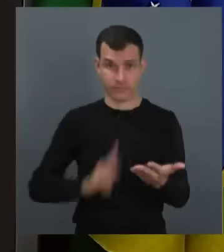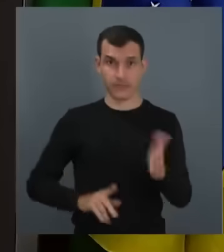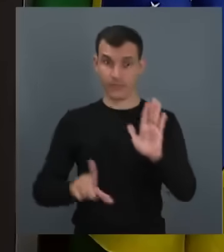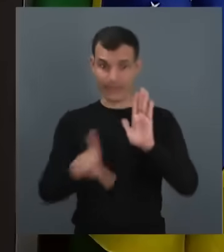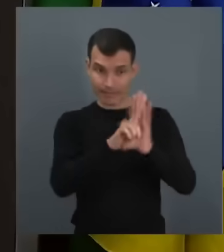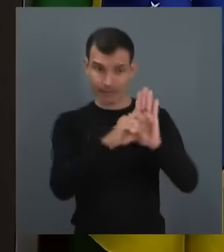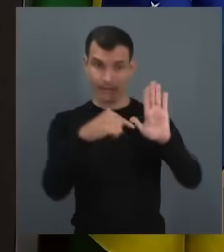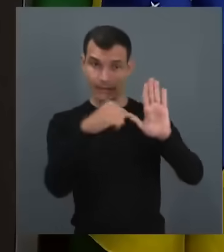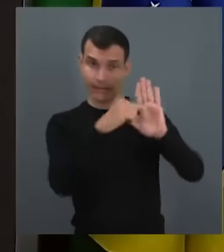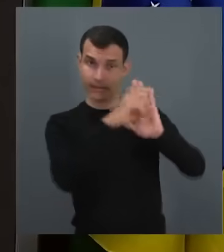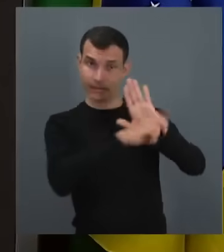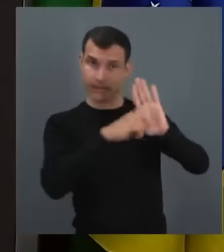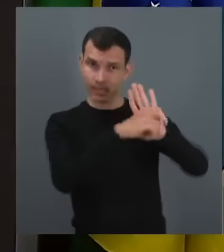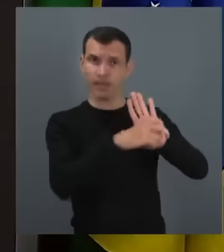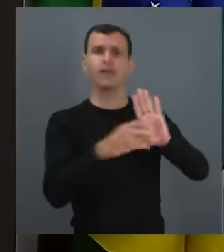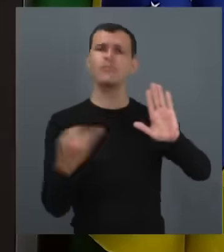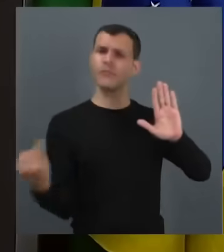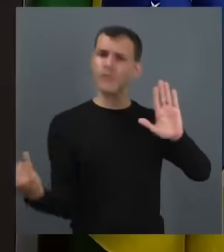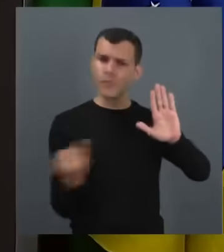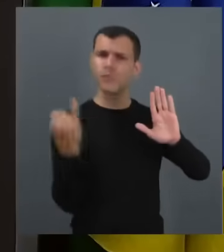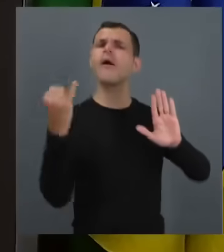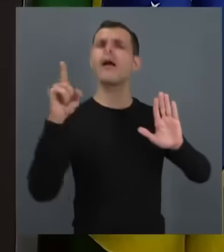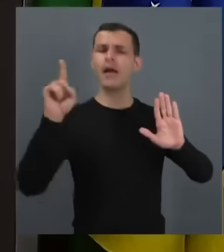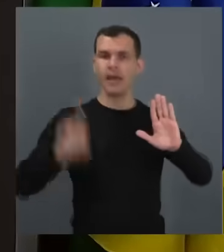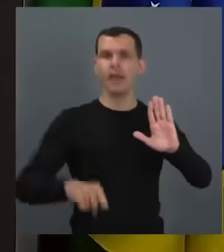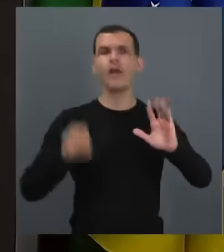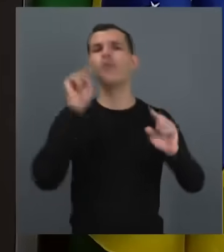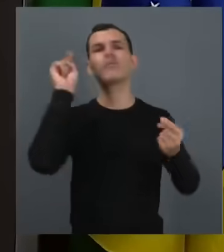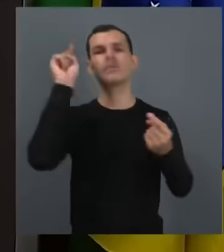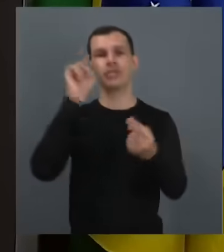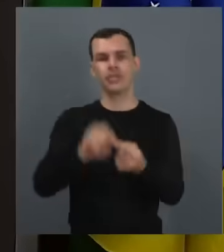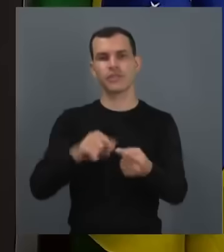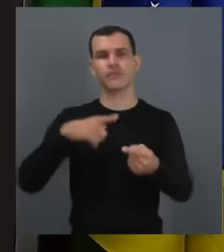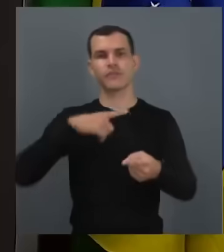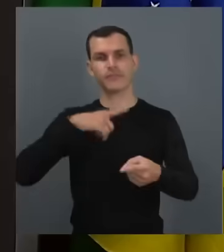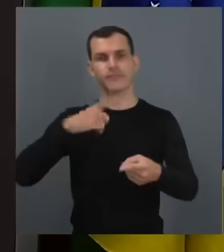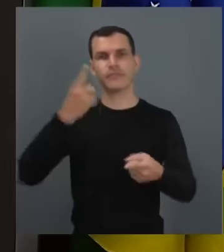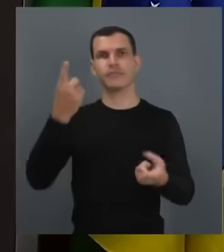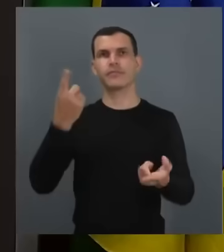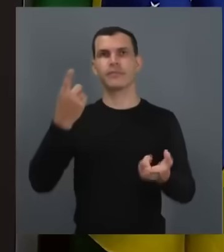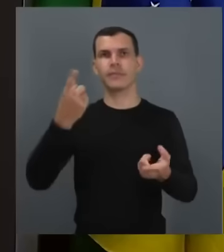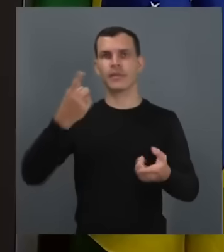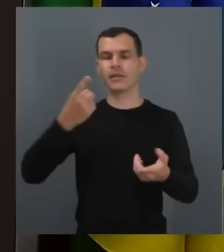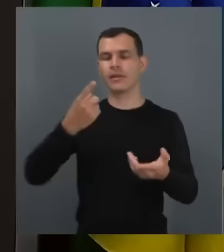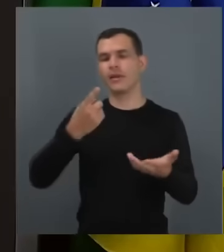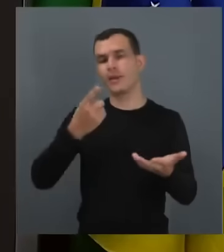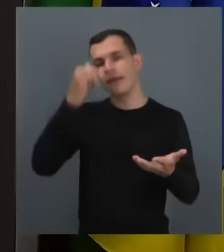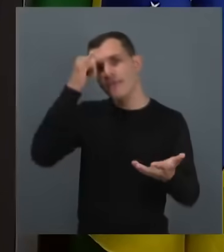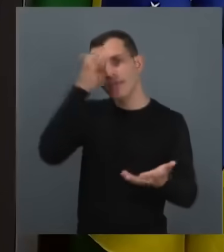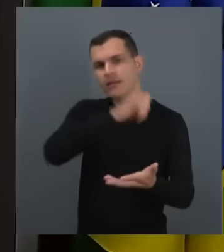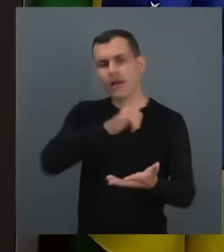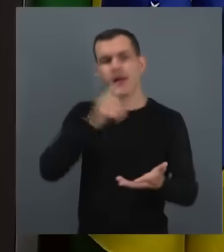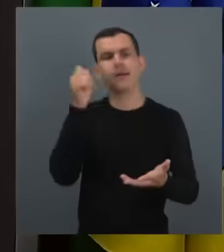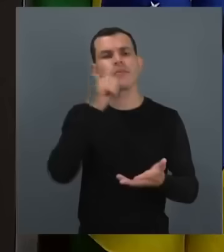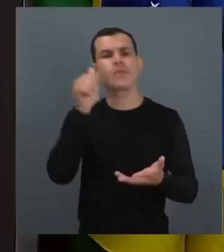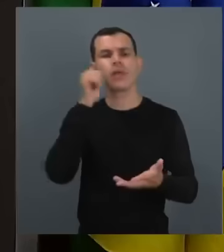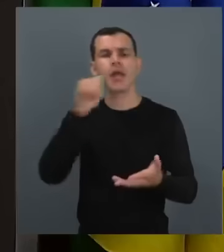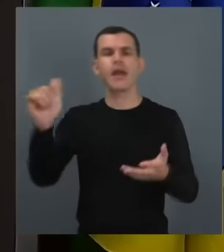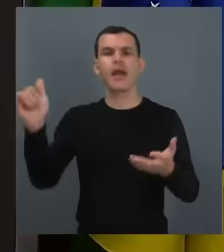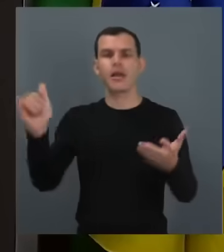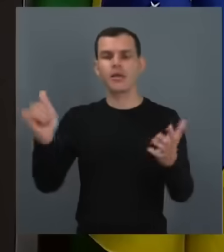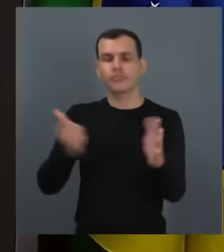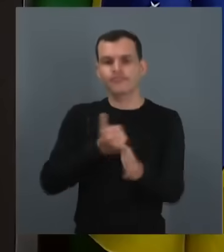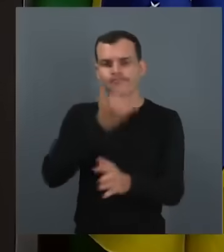necessária, a lei da Maria da Penha, para coibir a inaceitável violência contra as mulheres, ponto.